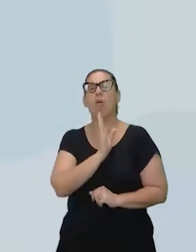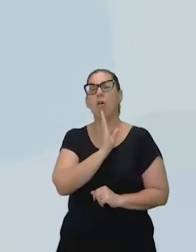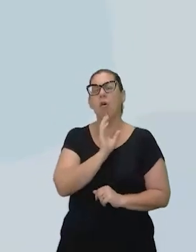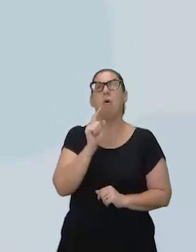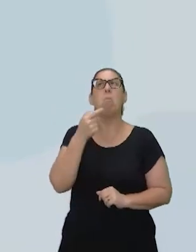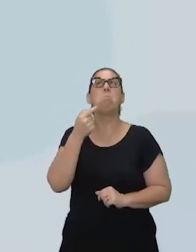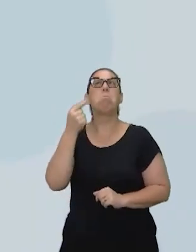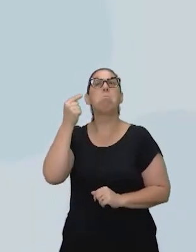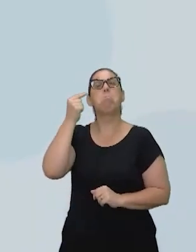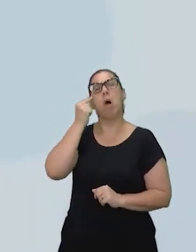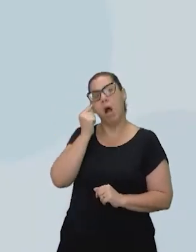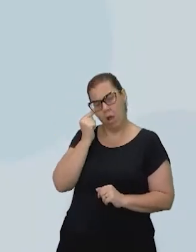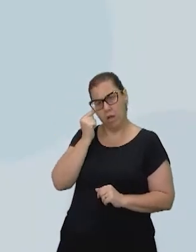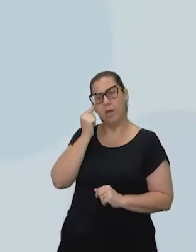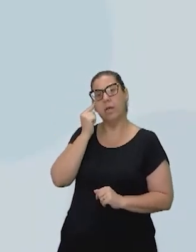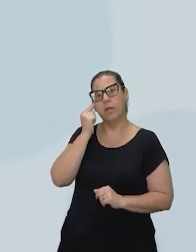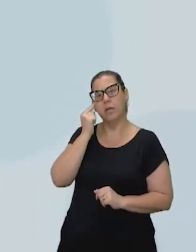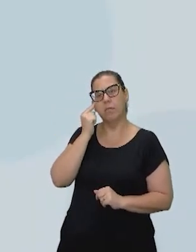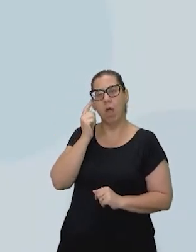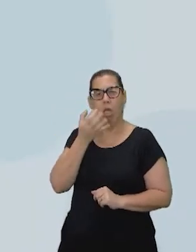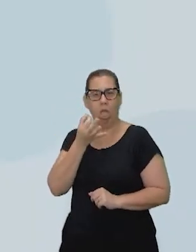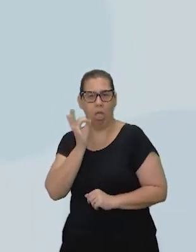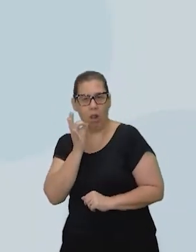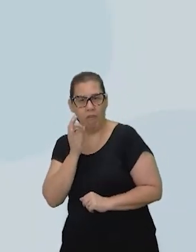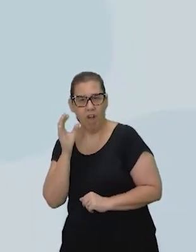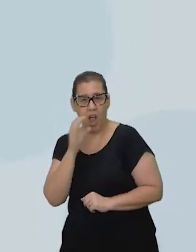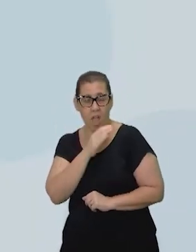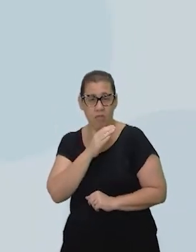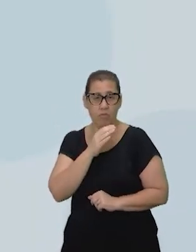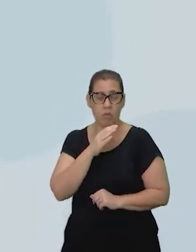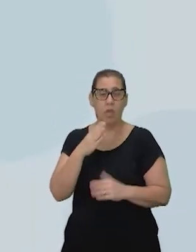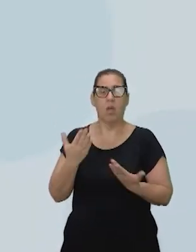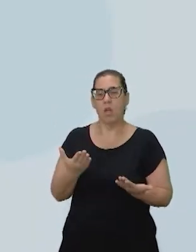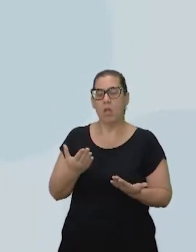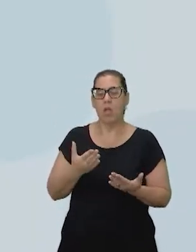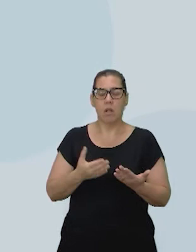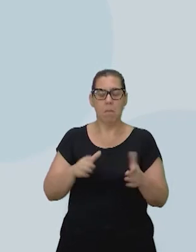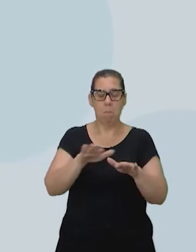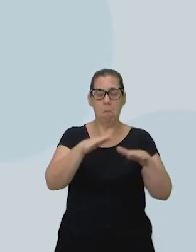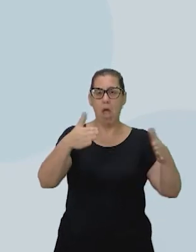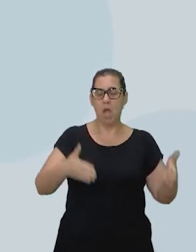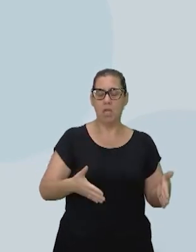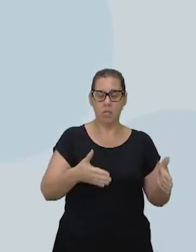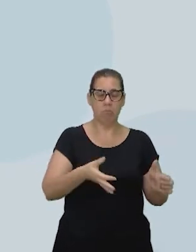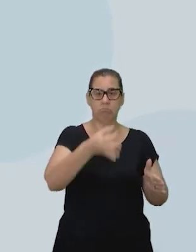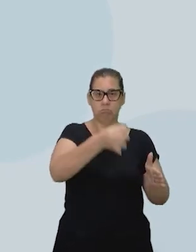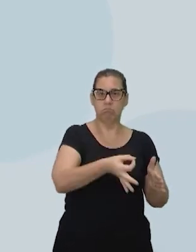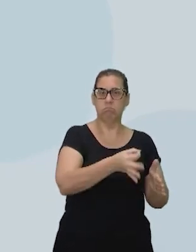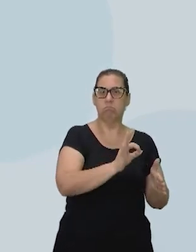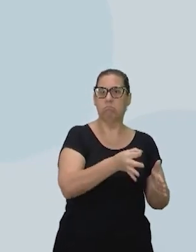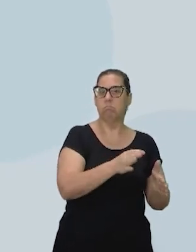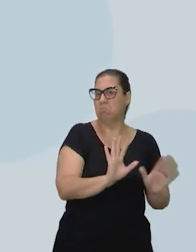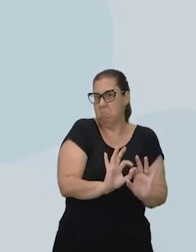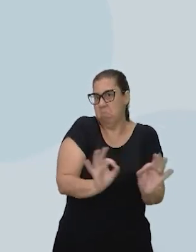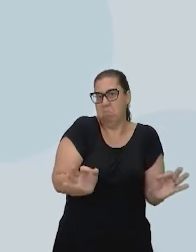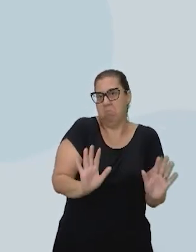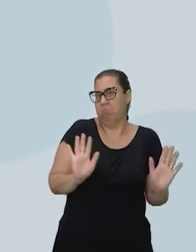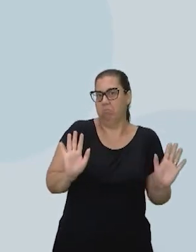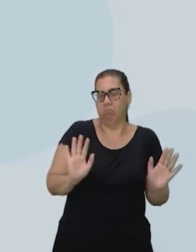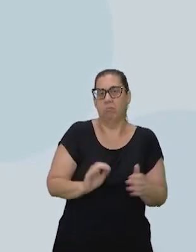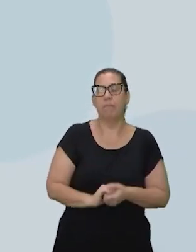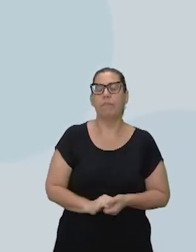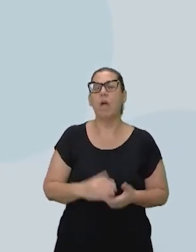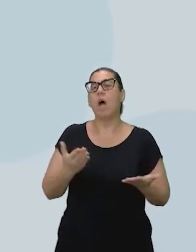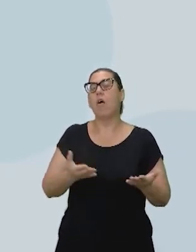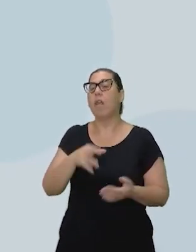ou pensa. Considere o café quente dentro de uma xícara e colocado sobre a mesa da cozinha da sua casa. Simples, né?